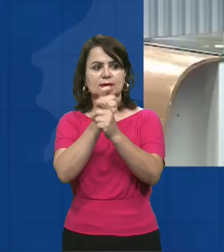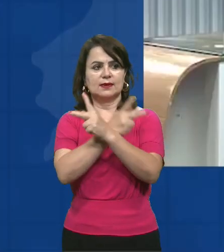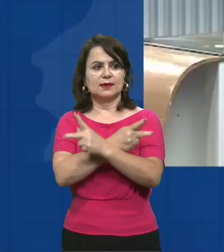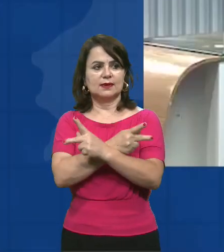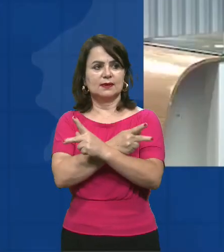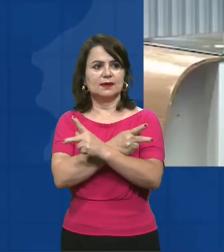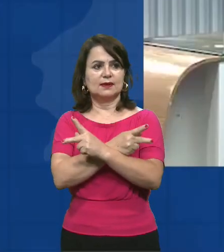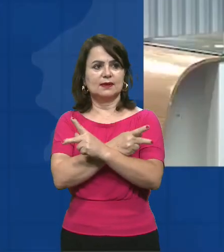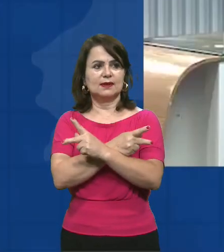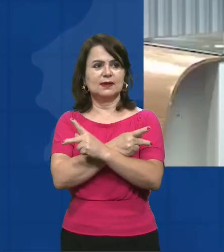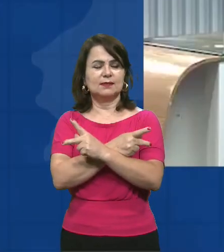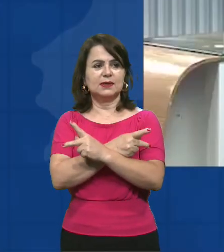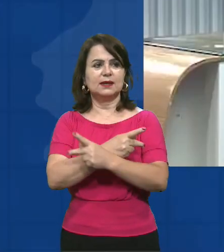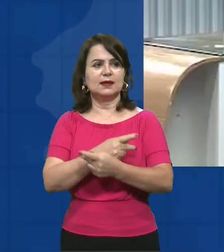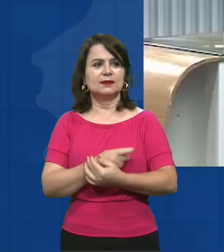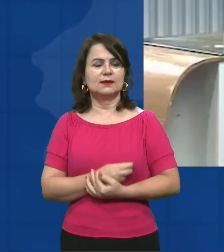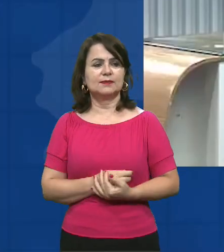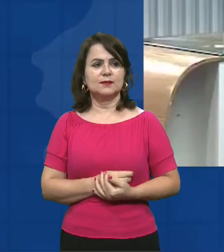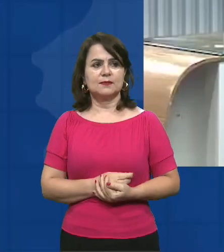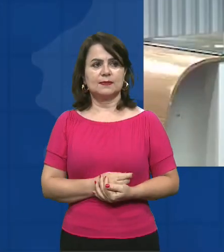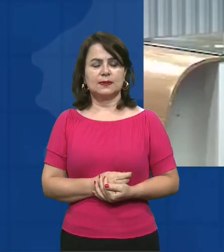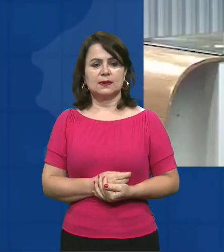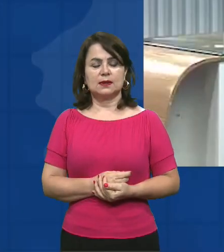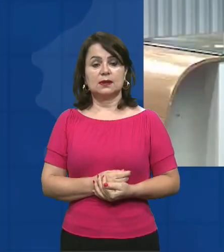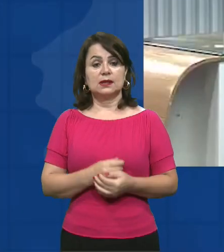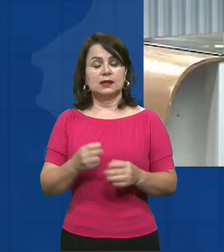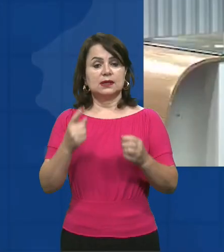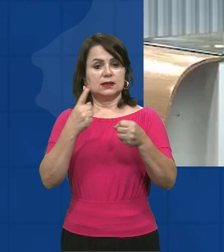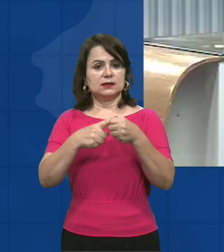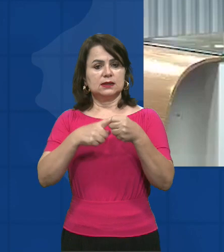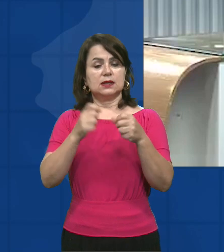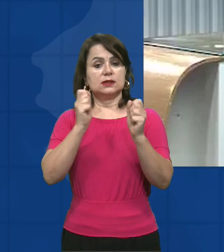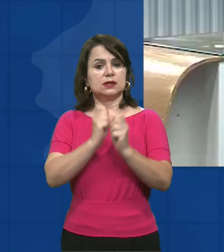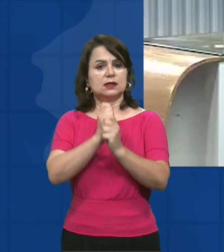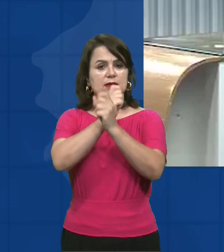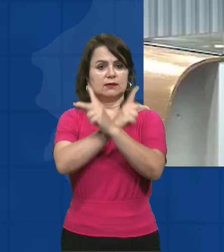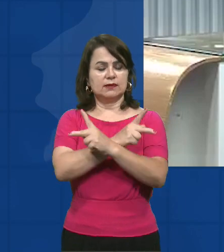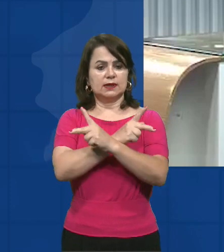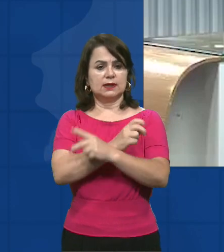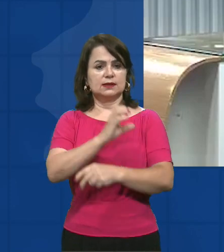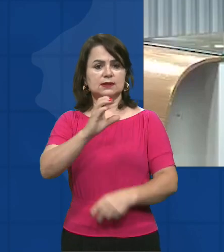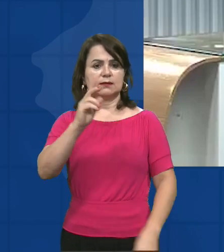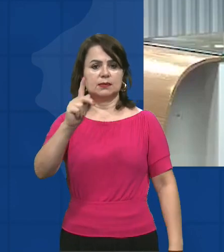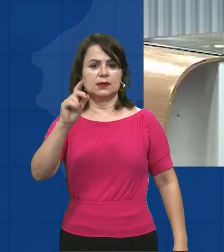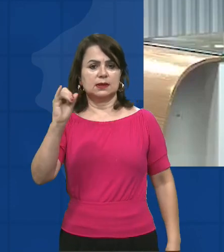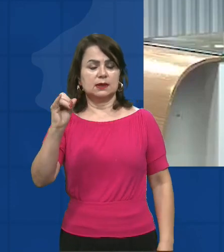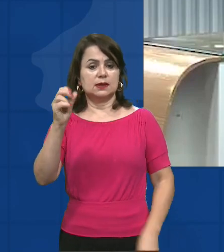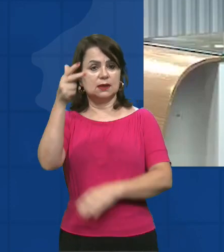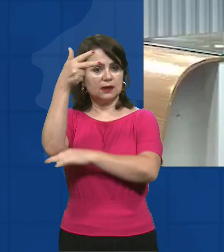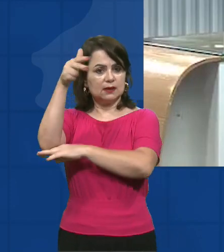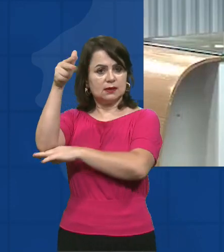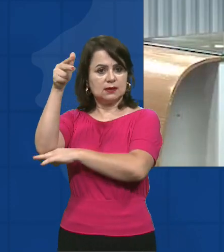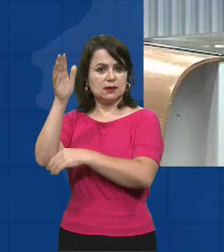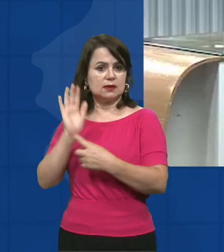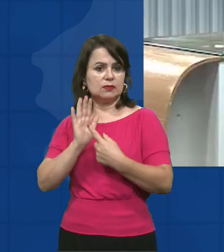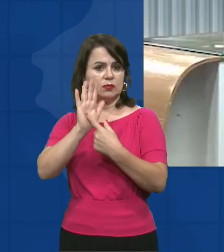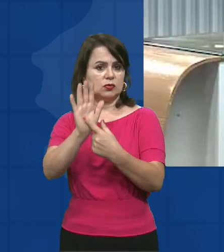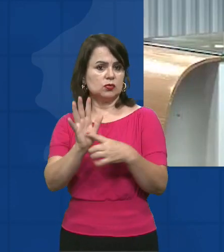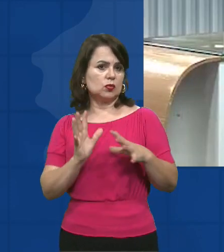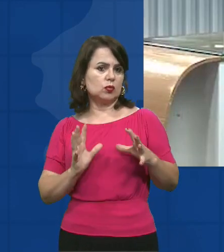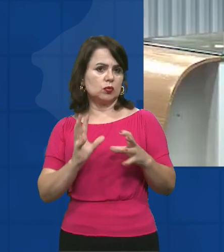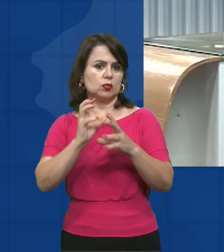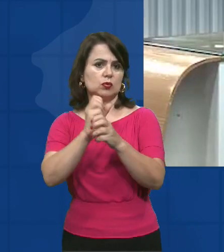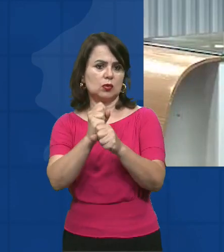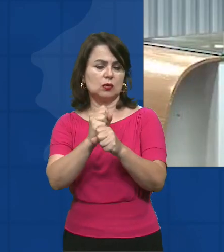Olha lá, presta atenção nessa matéria. Em Avaré, a CPI dos radares apresentou o relatório final. A recomendação